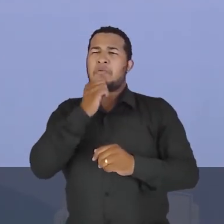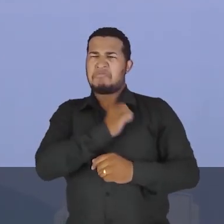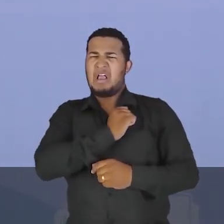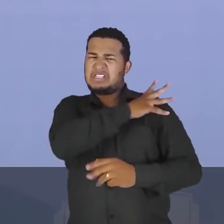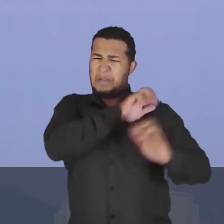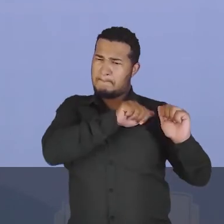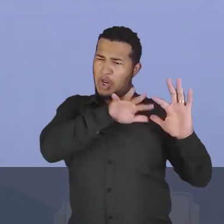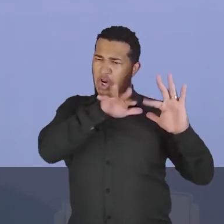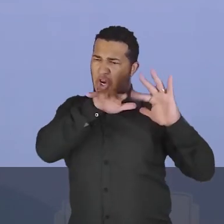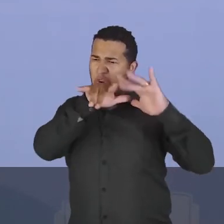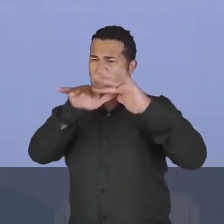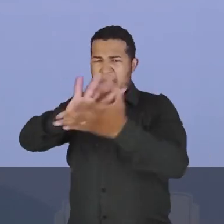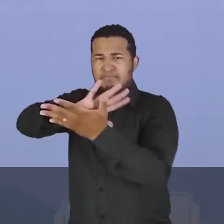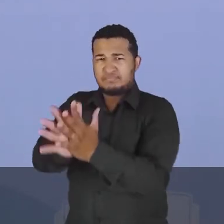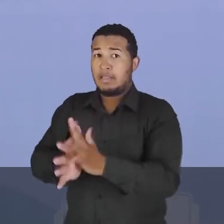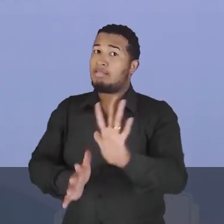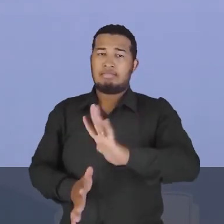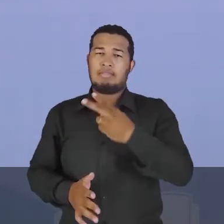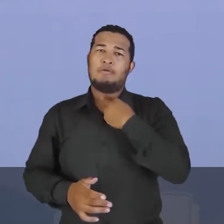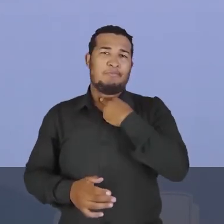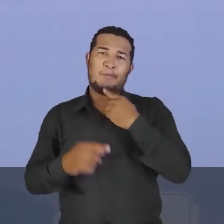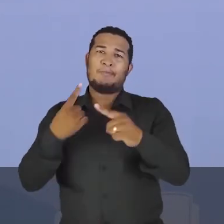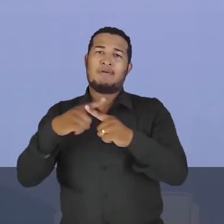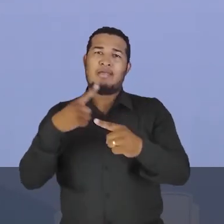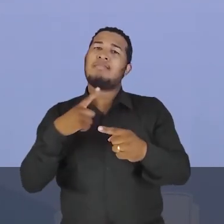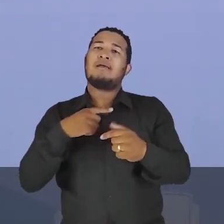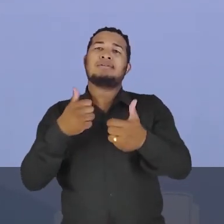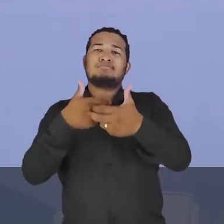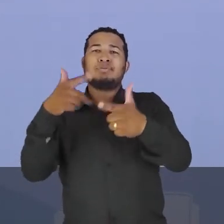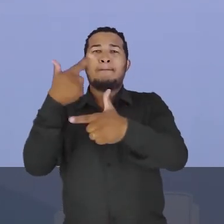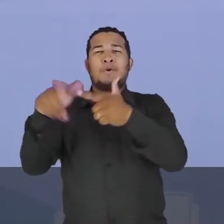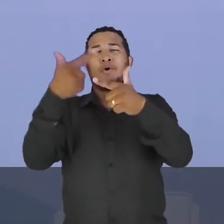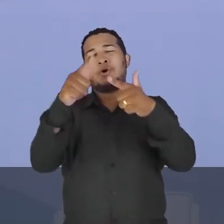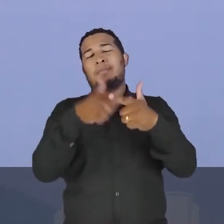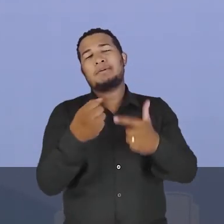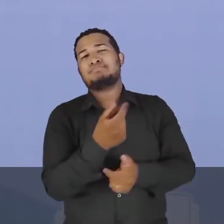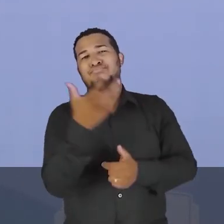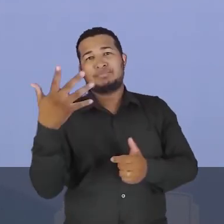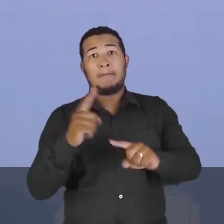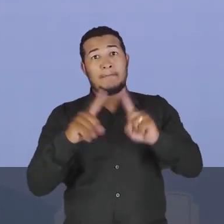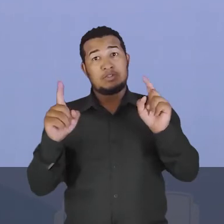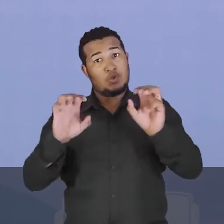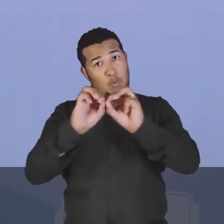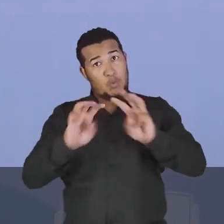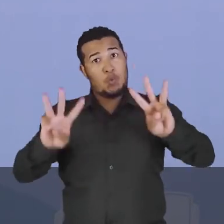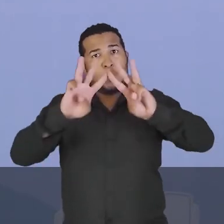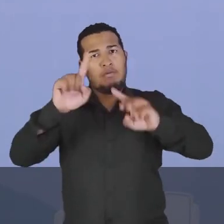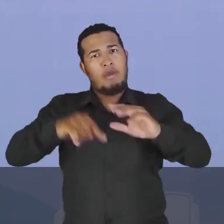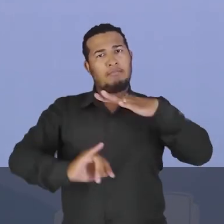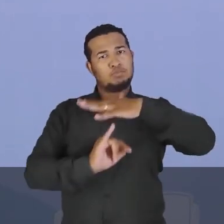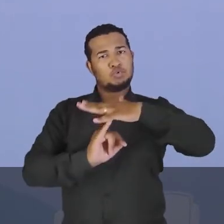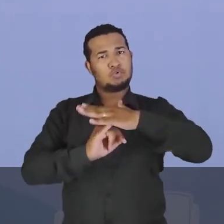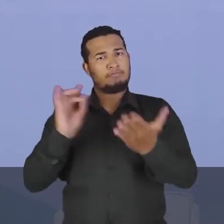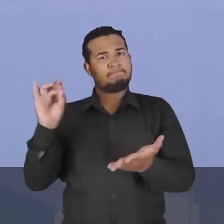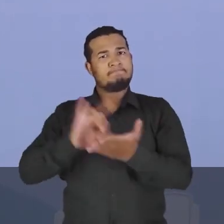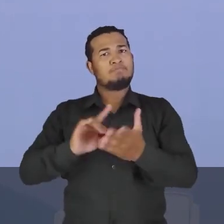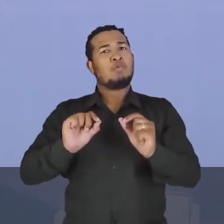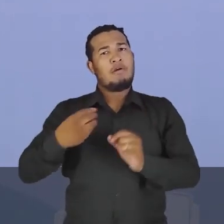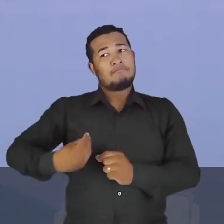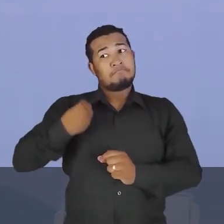para corrigir um problema, porque aí tem muitos problemas envolvidos nisso. Mas a ONU é uma instituição que está